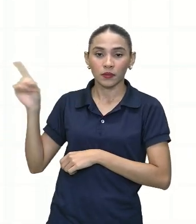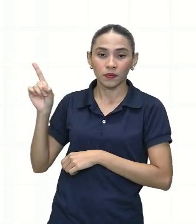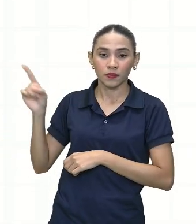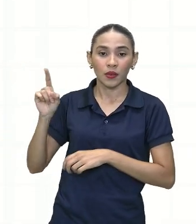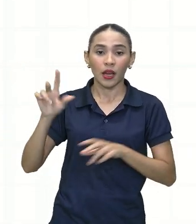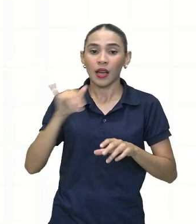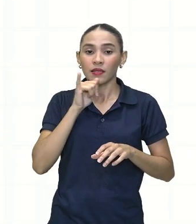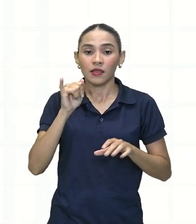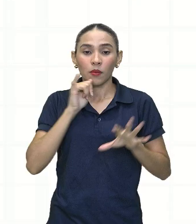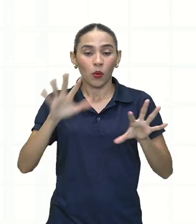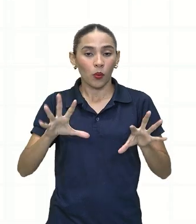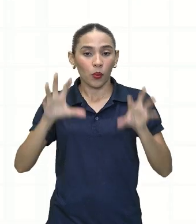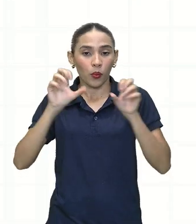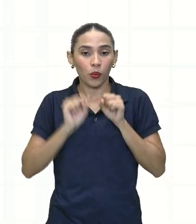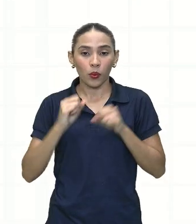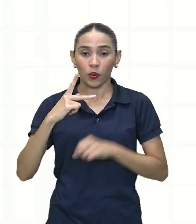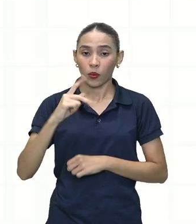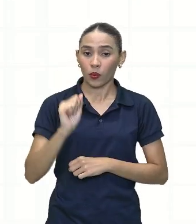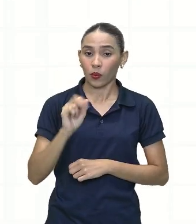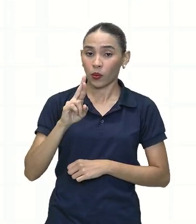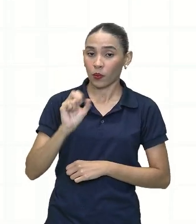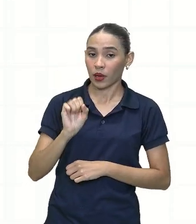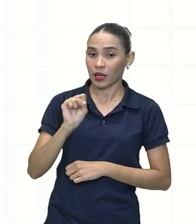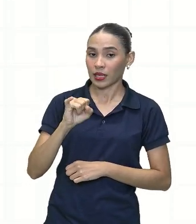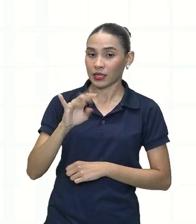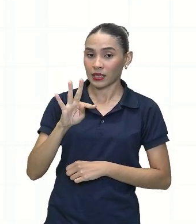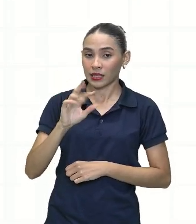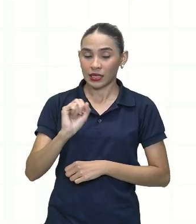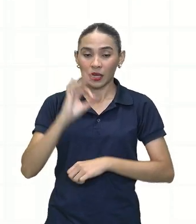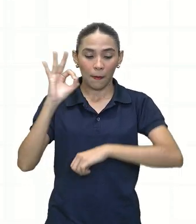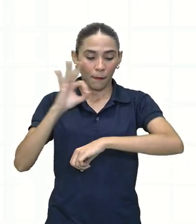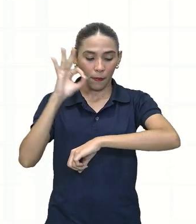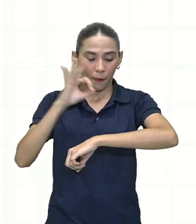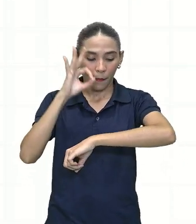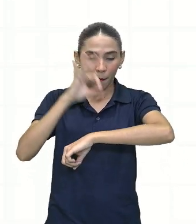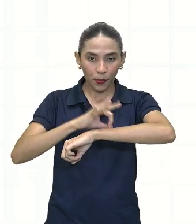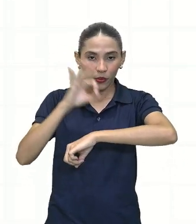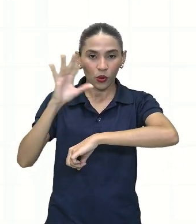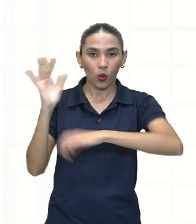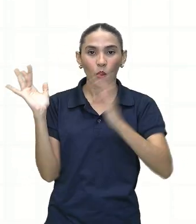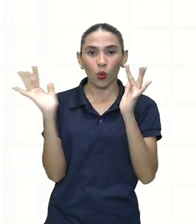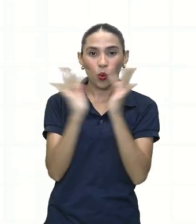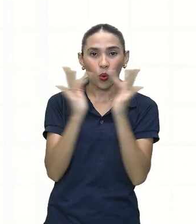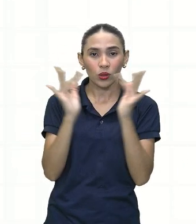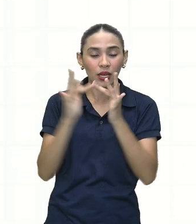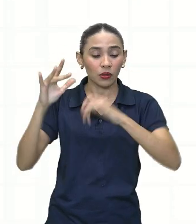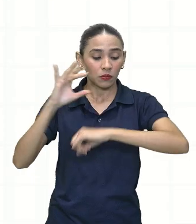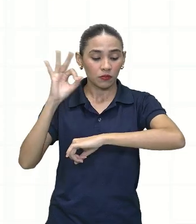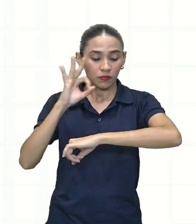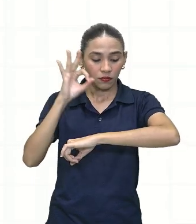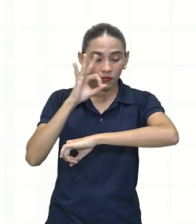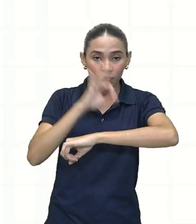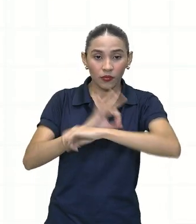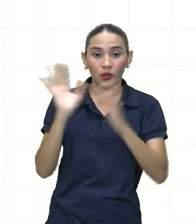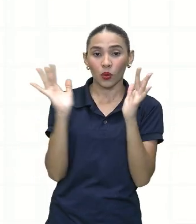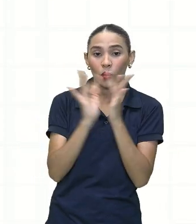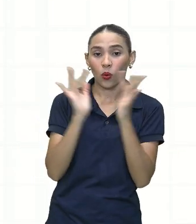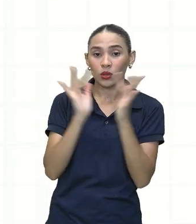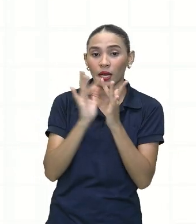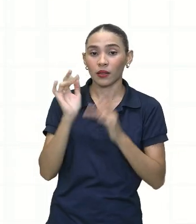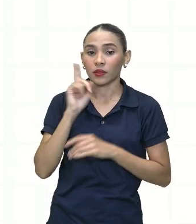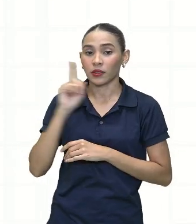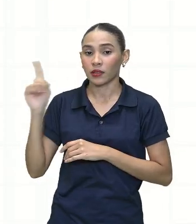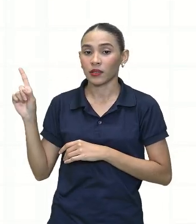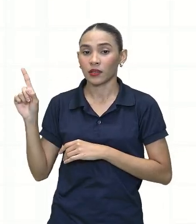injeta o parasita ao picar o ser humano, né? E quando ele injeta, ele está injetando